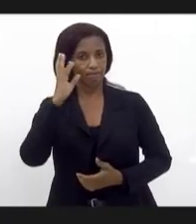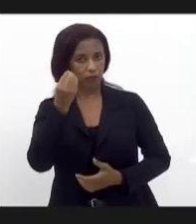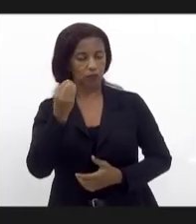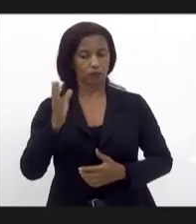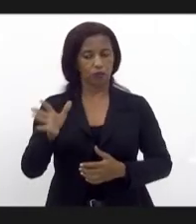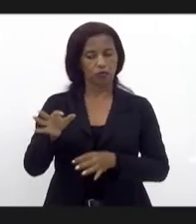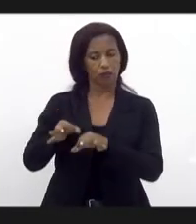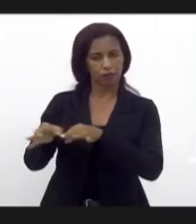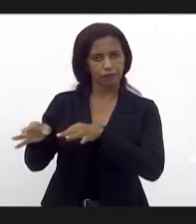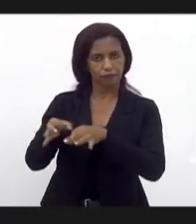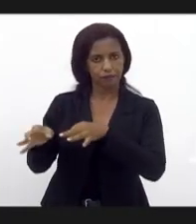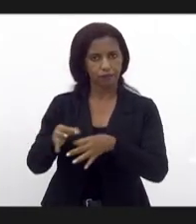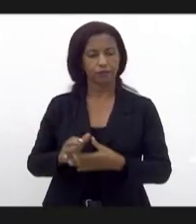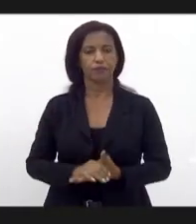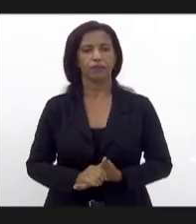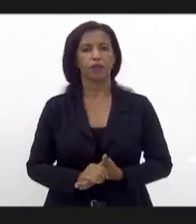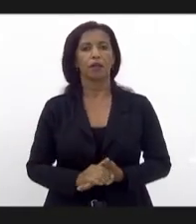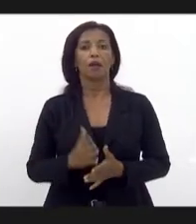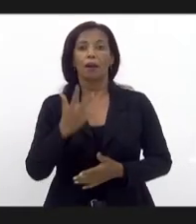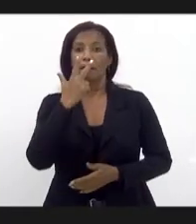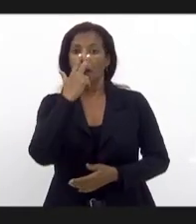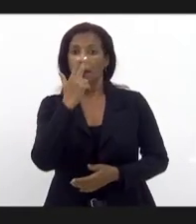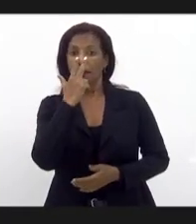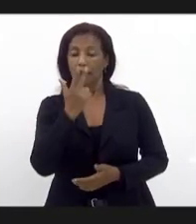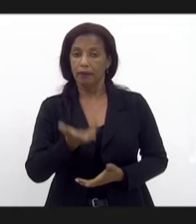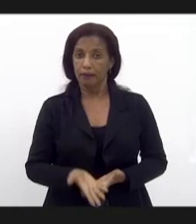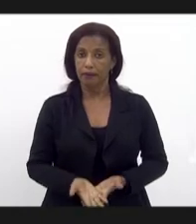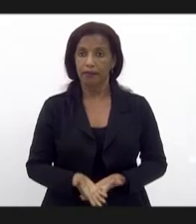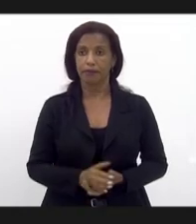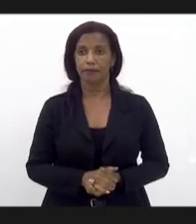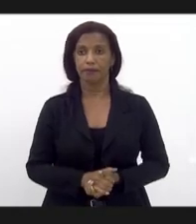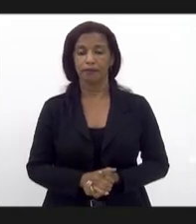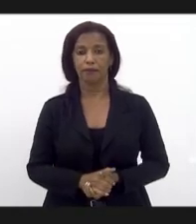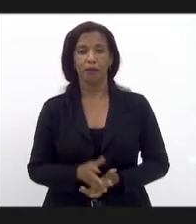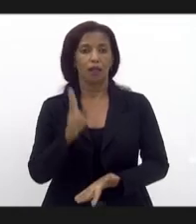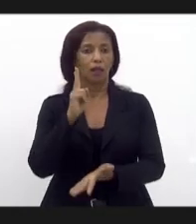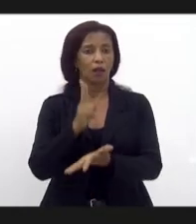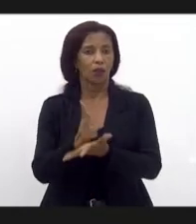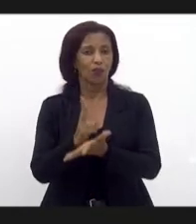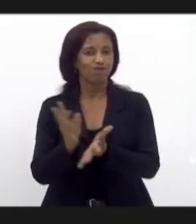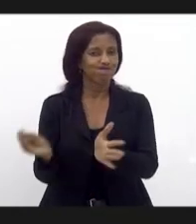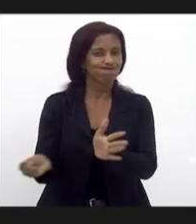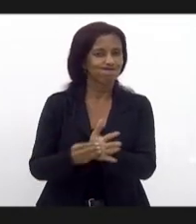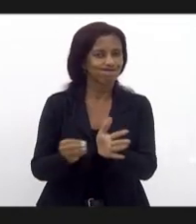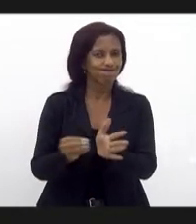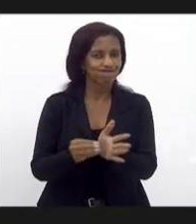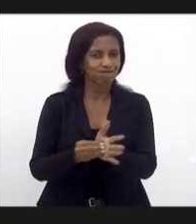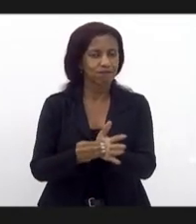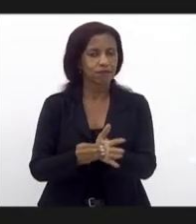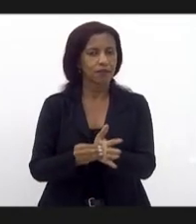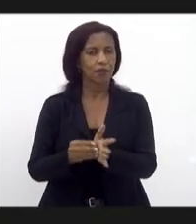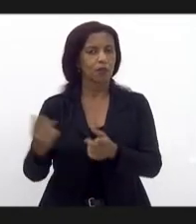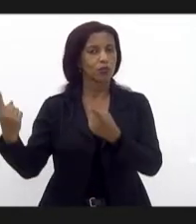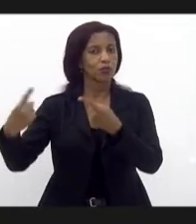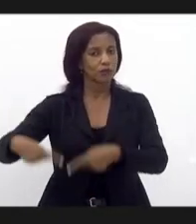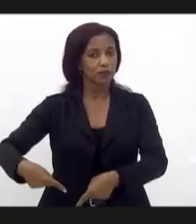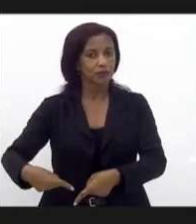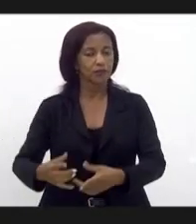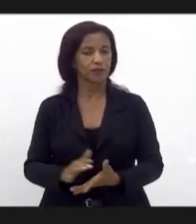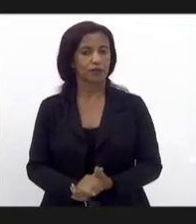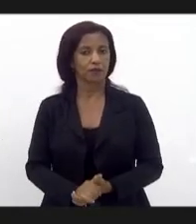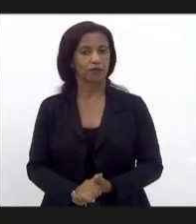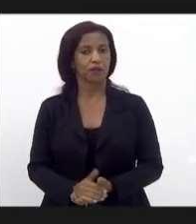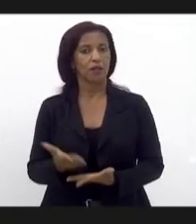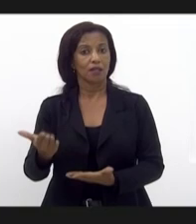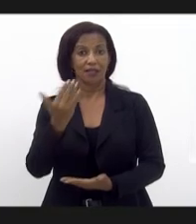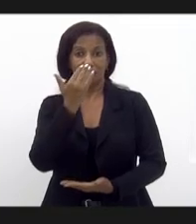formal, concreta, mas me parece que ela ainda é insuficiente, né, para o desafio que